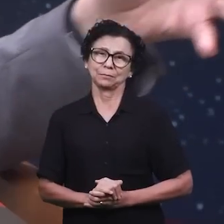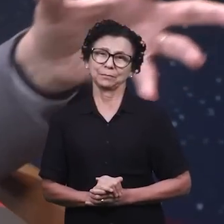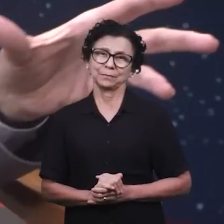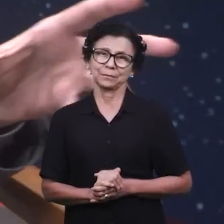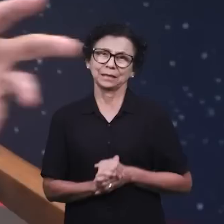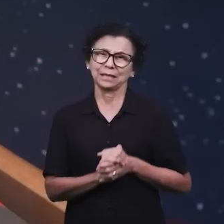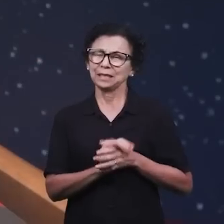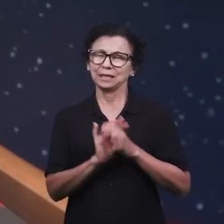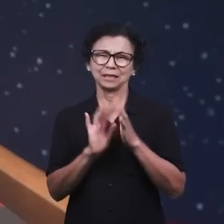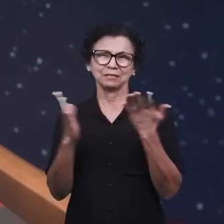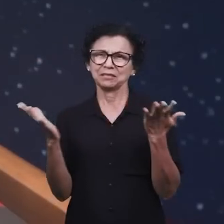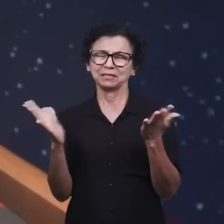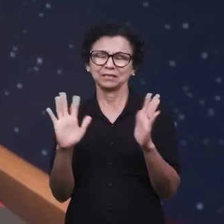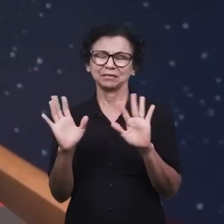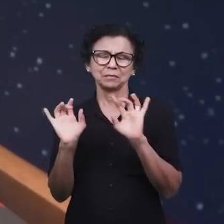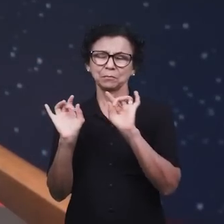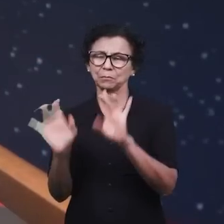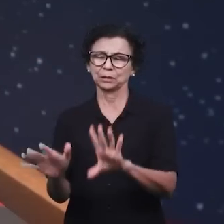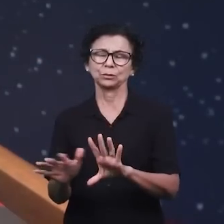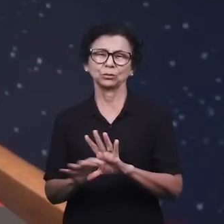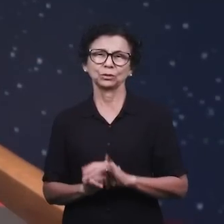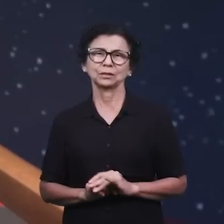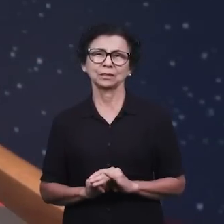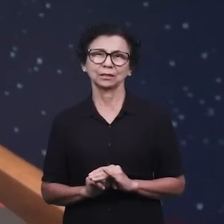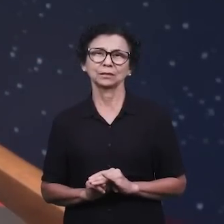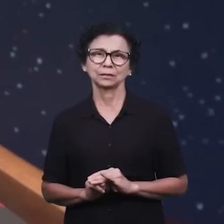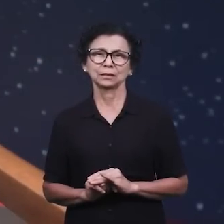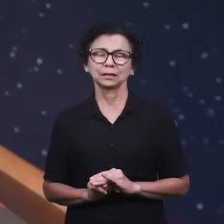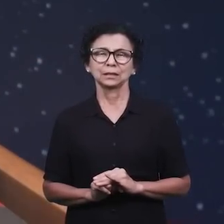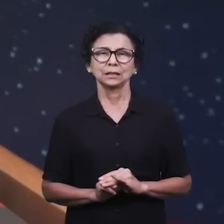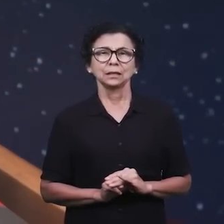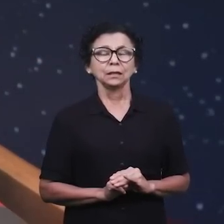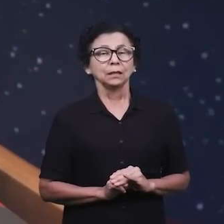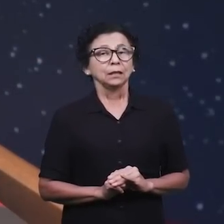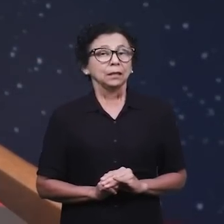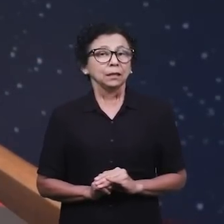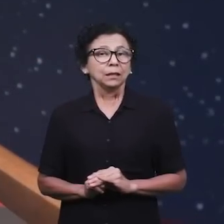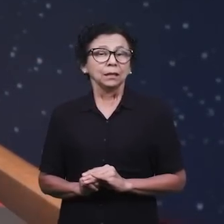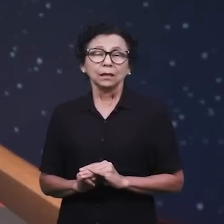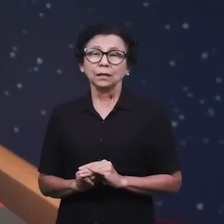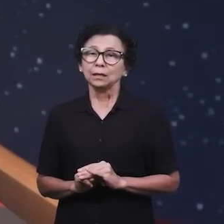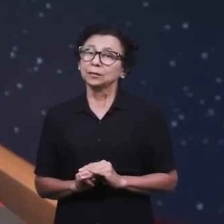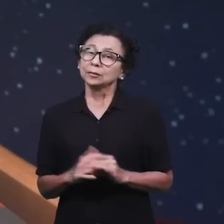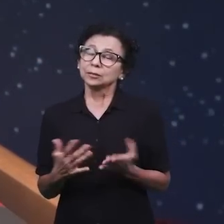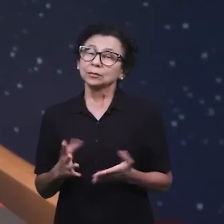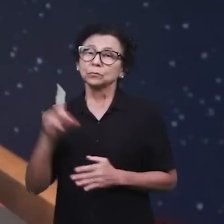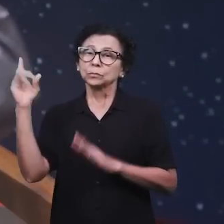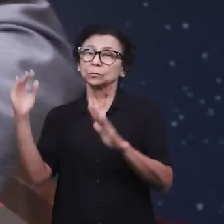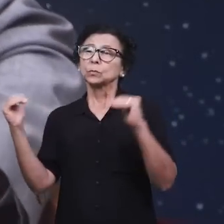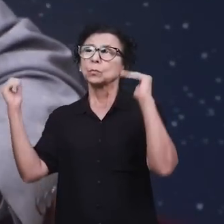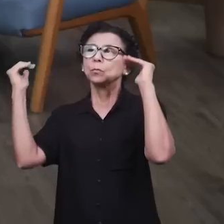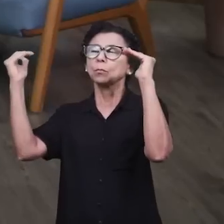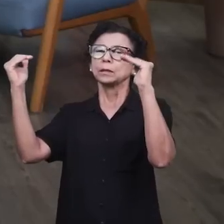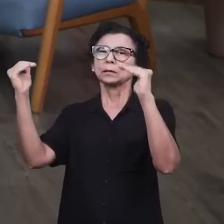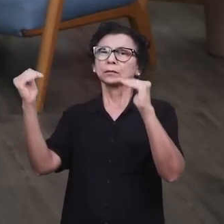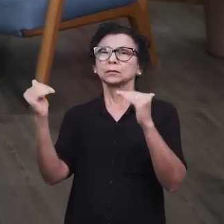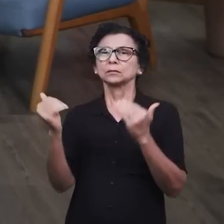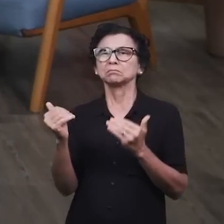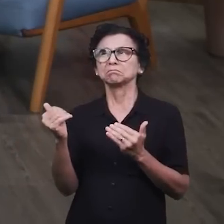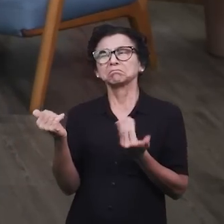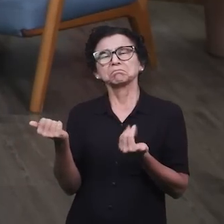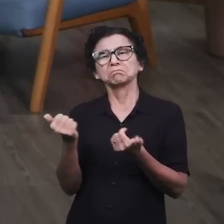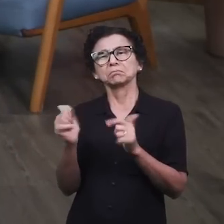os dons espirituais, o clamor, a revelação, a palavra. Em vez de deixar o